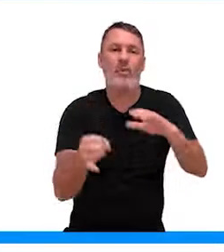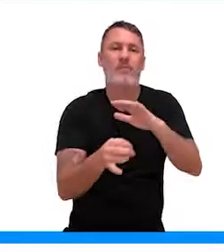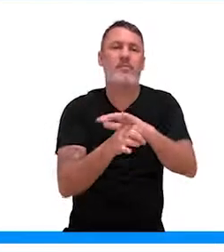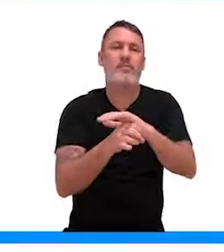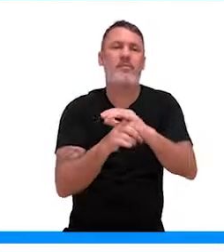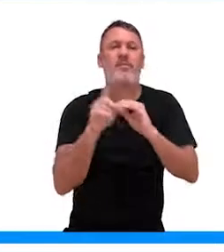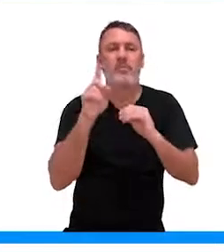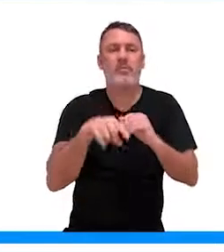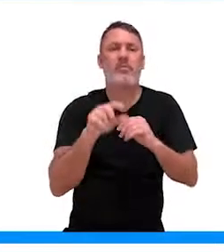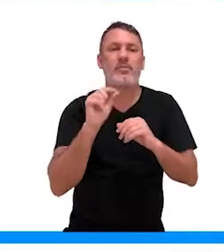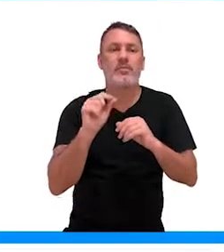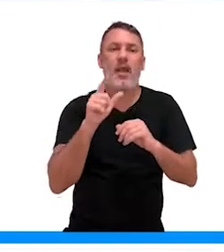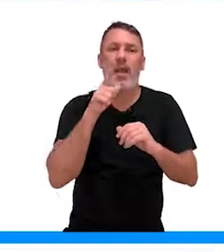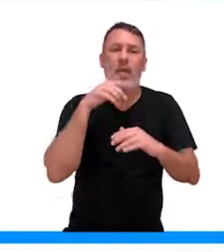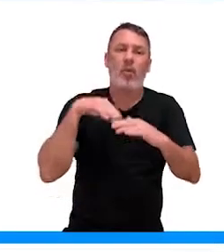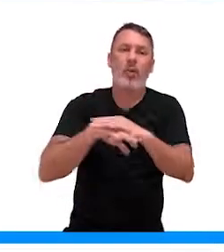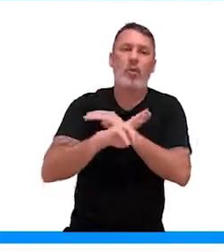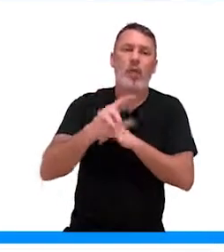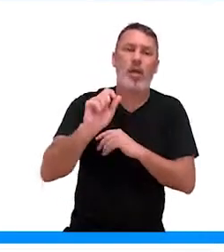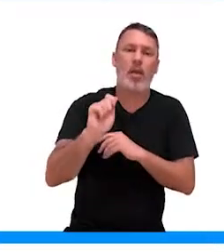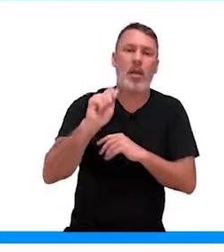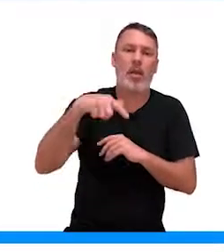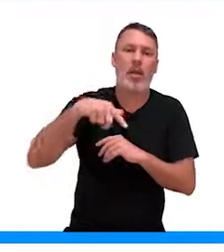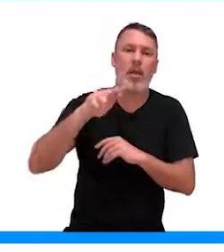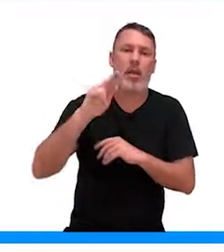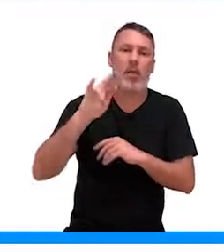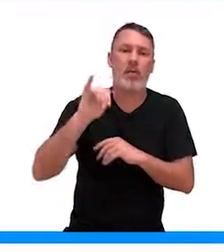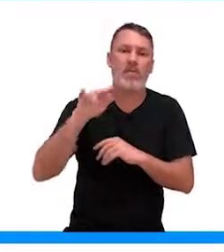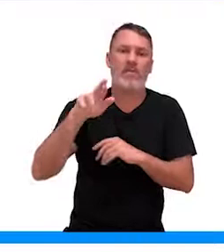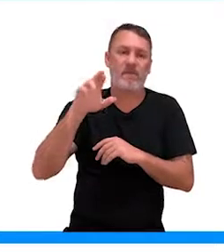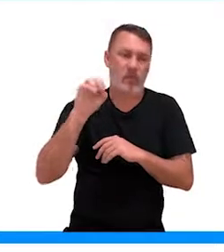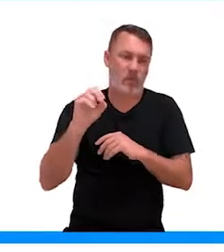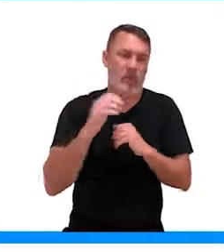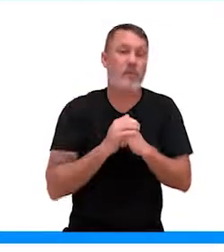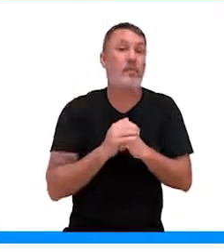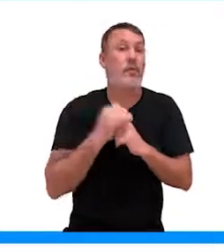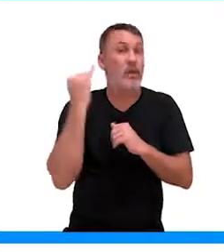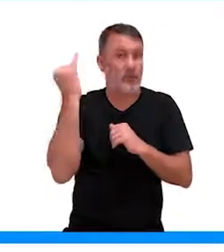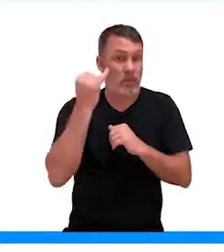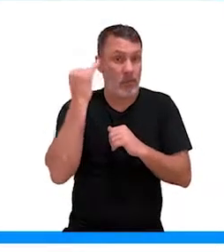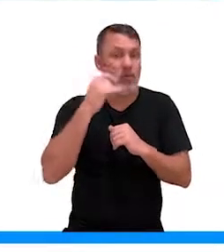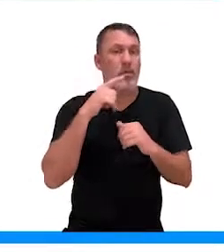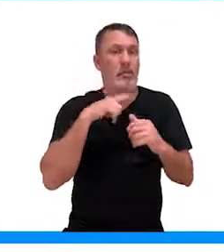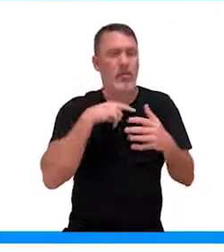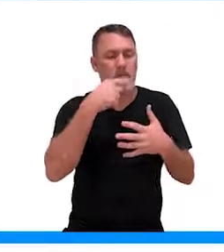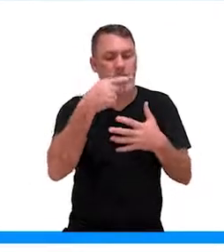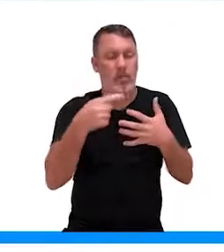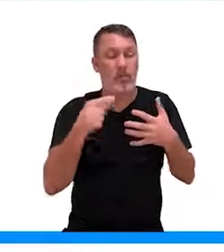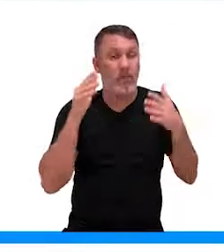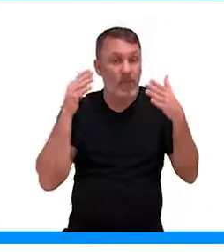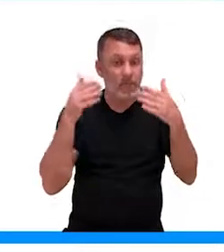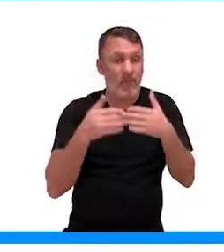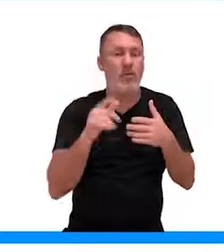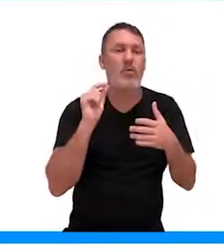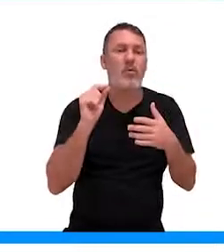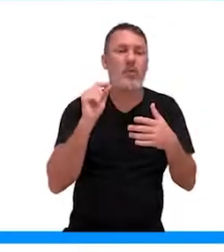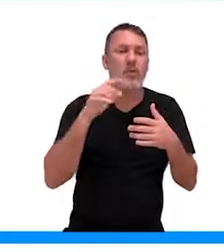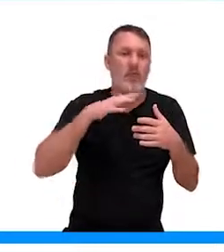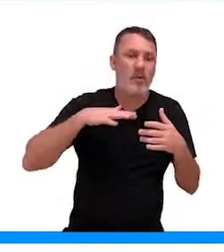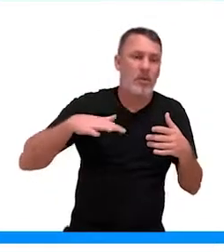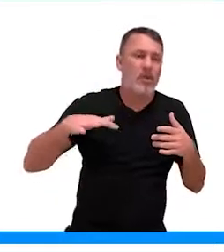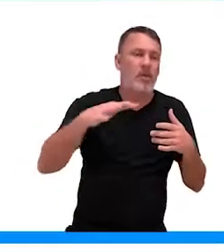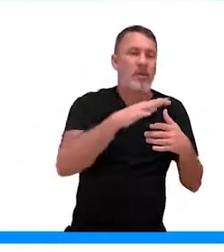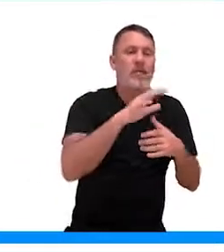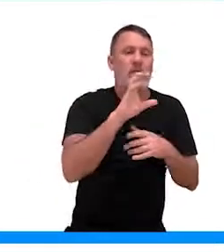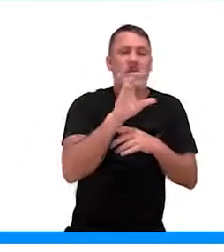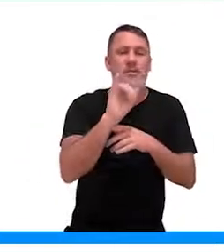de aquíferos, ok? Então, é importante nós revisarmos esses pontos aqui específicos da dinâmica cíclica e você